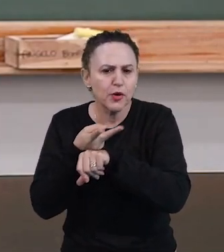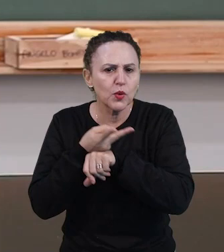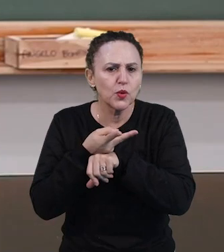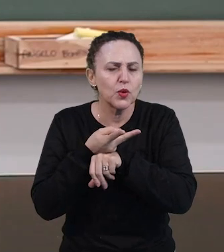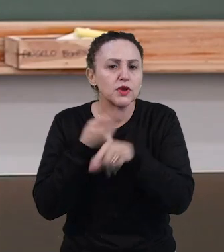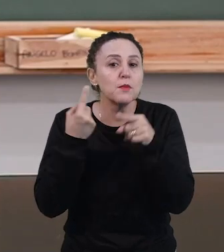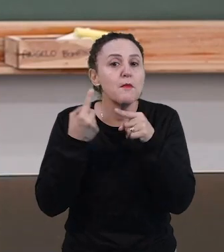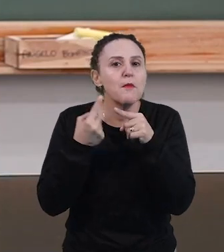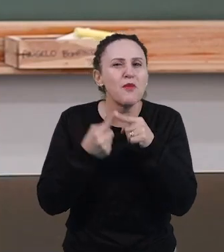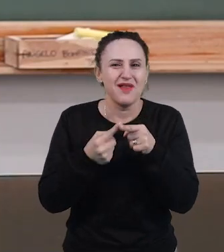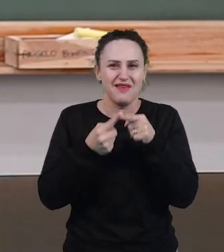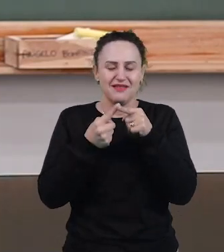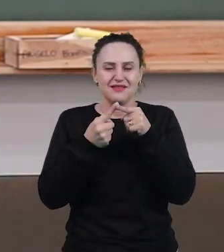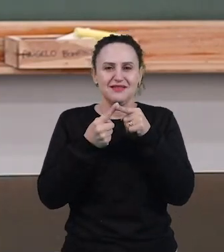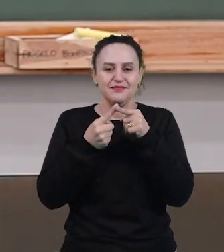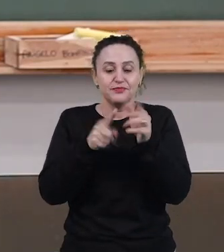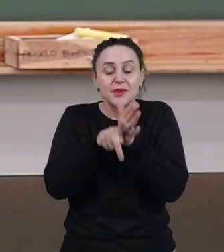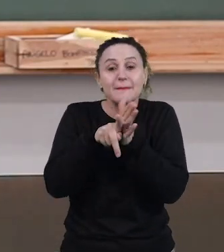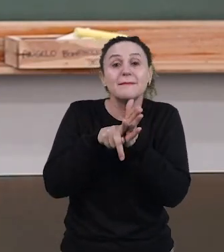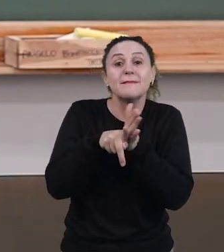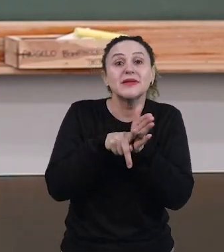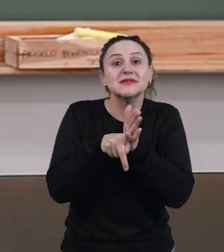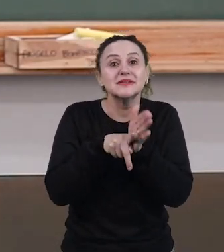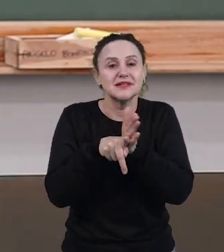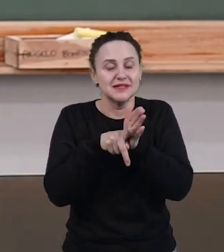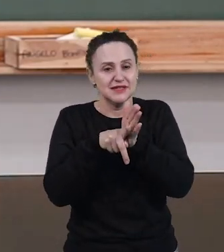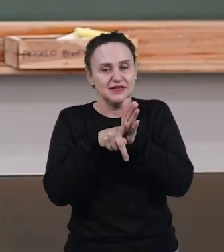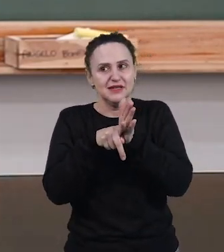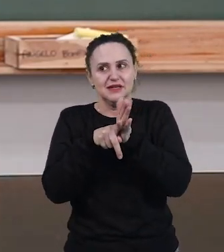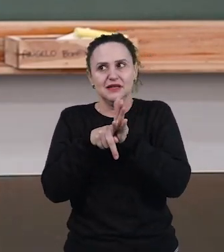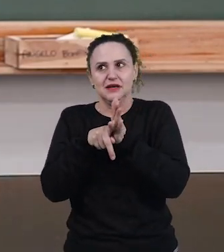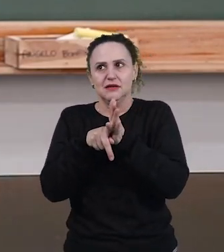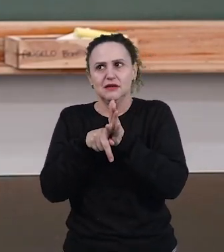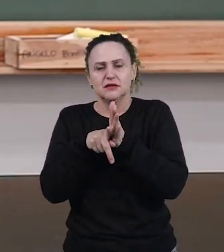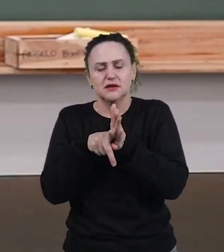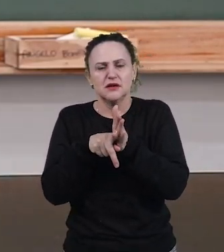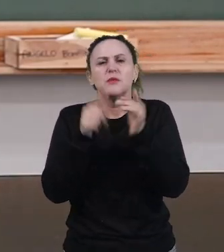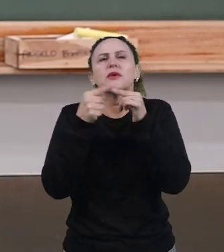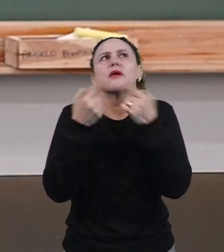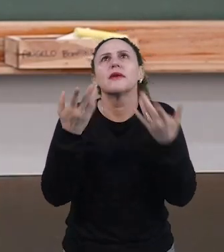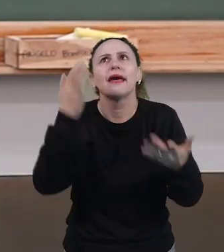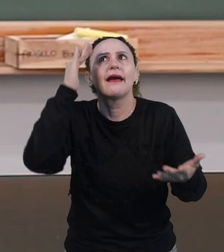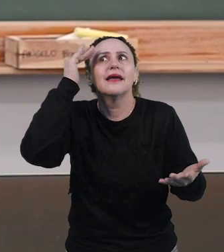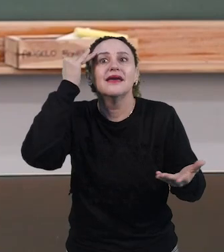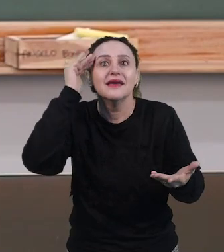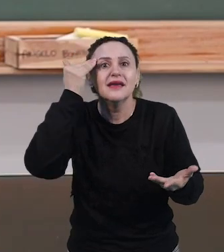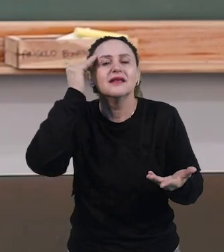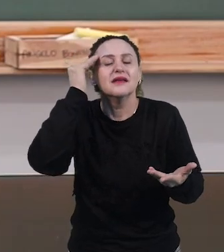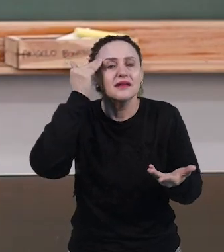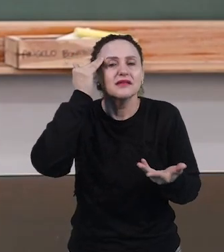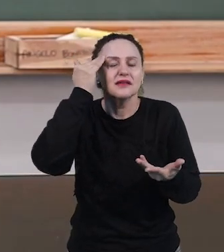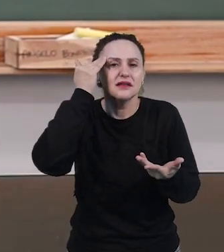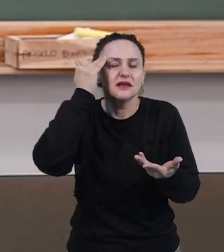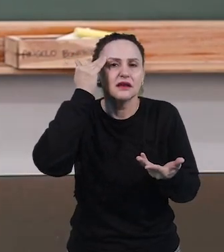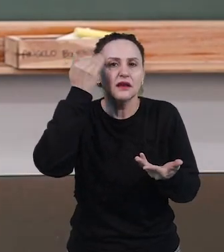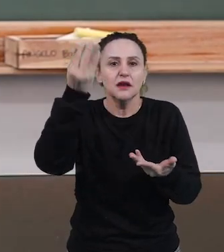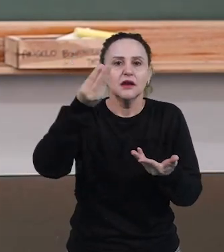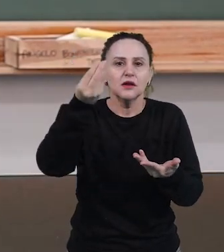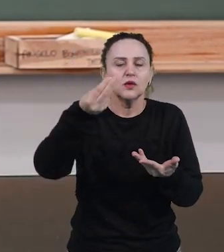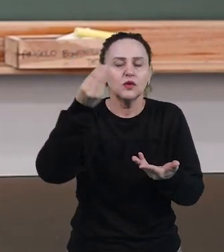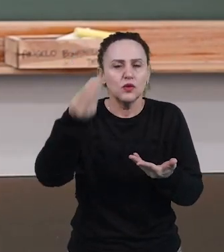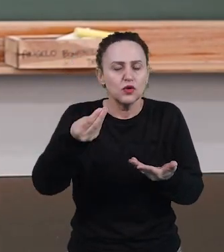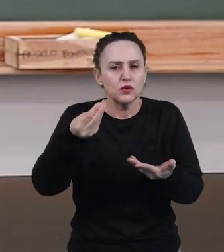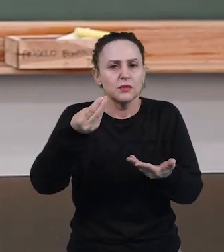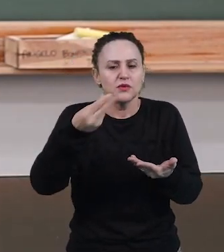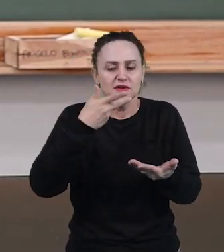né? E tentando trazer elementos mesmo para entender como essa criança está pensando. Ele queria entender isso, assim, como que essa criança constrói o